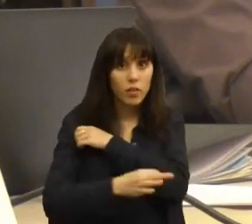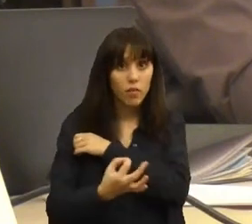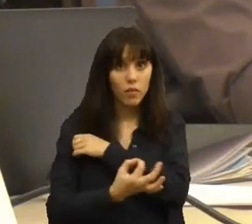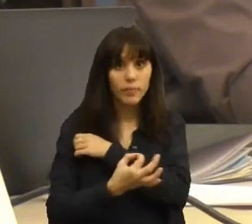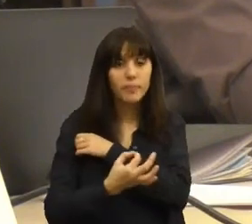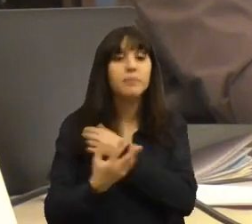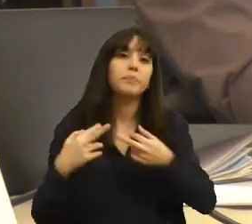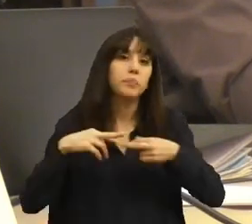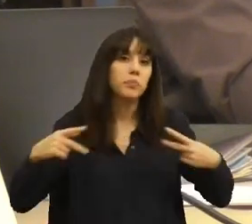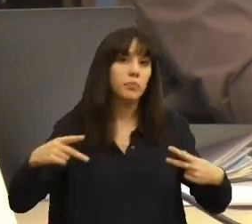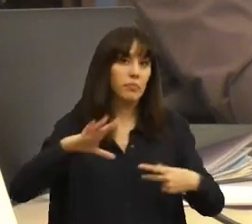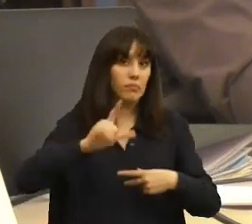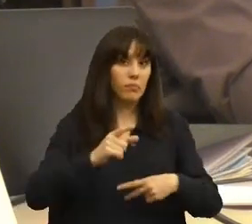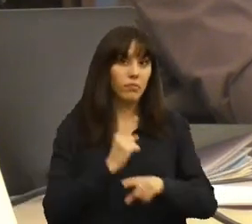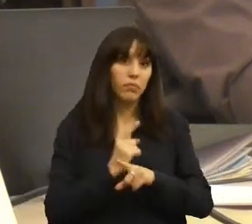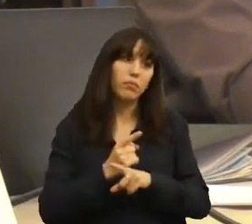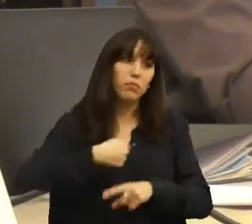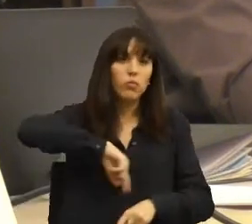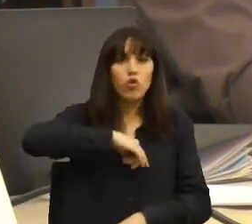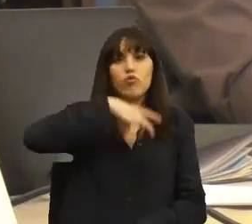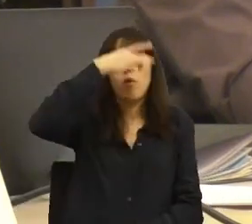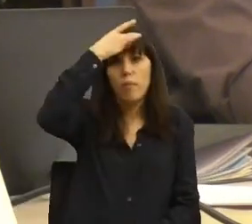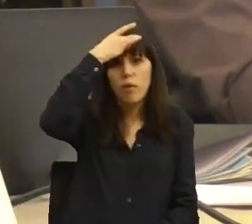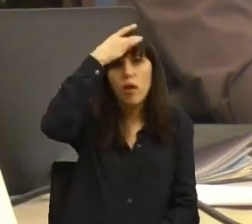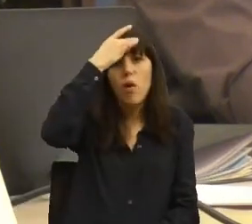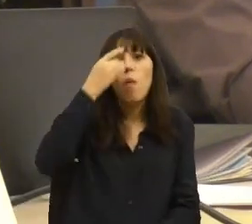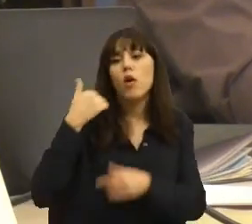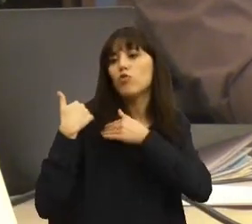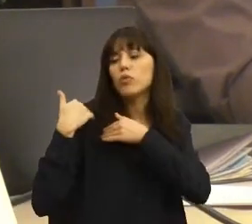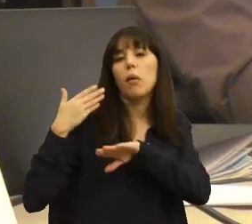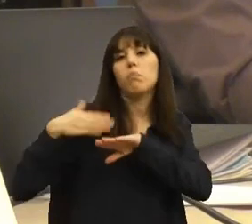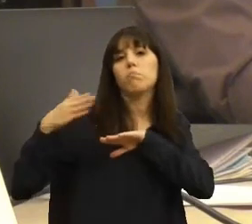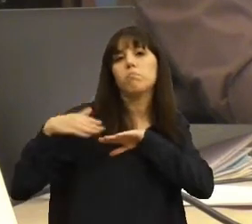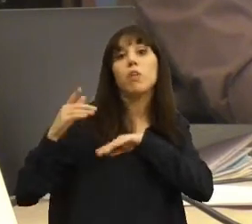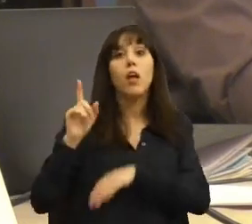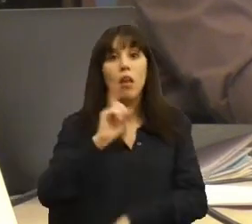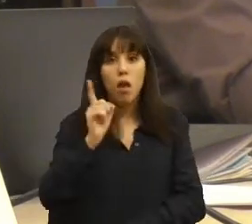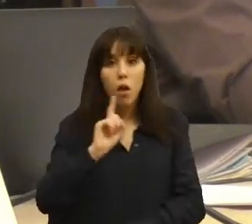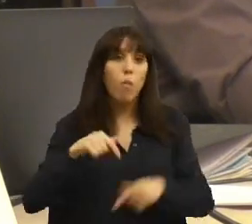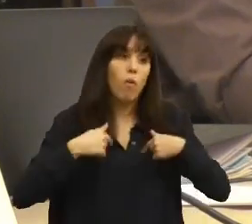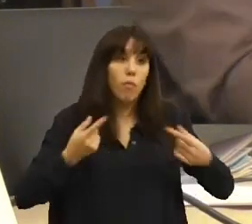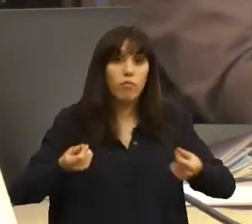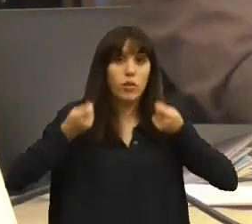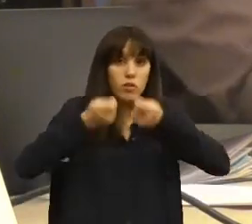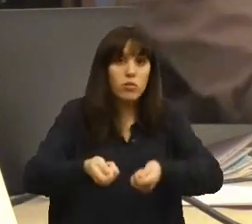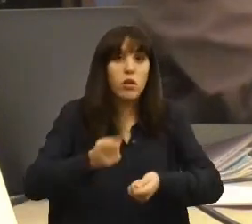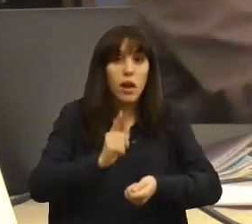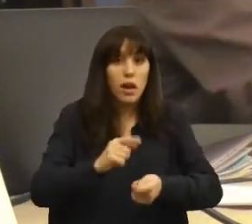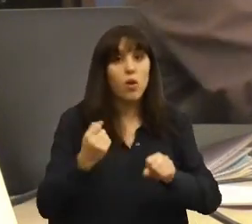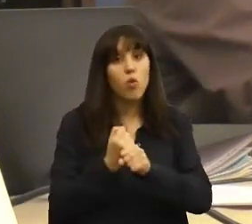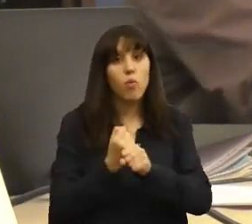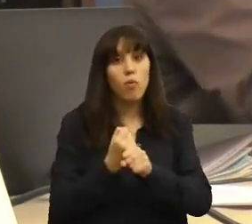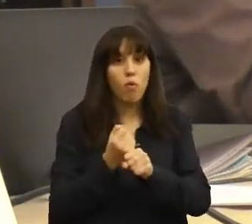a Câmara Municipal não deixa de estar, do nosso ponto de vista, isenta de responsabilidades, pois é o seu financiamento para esta obra a